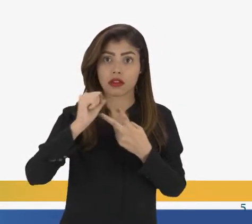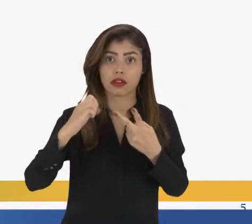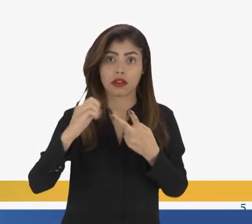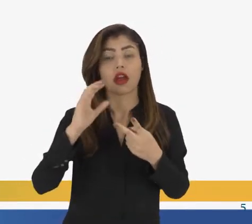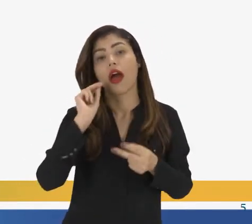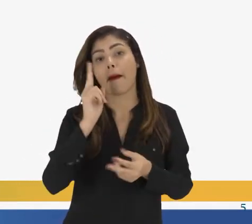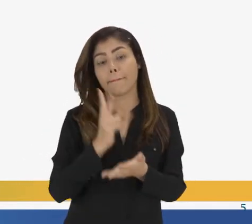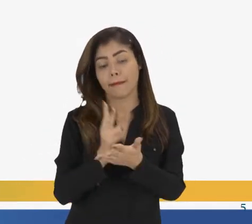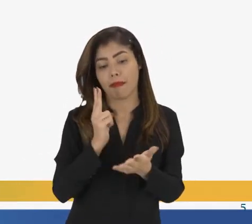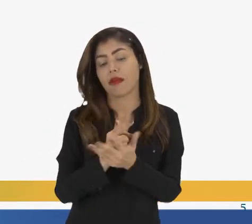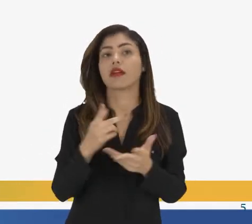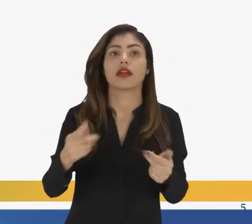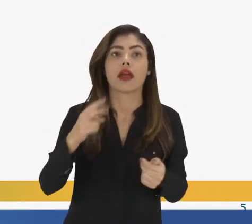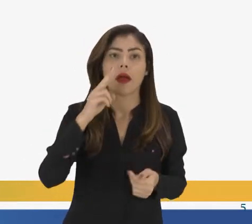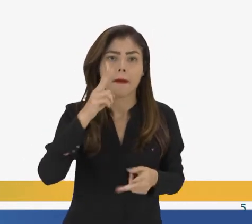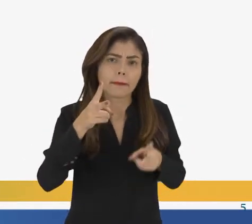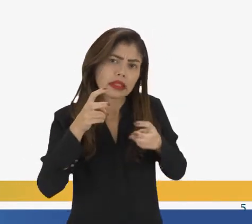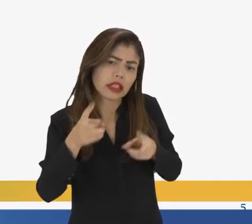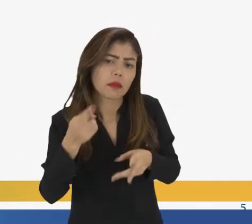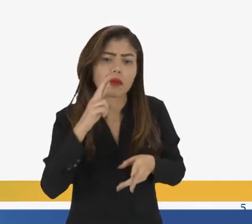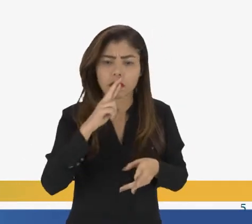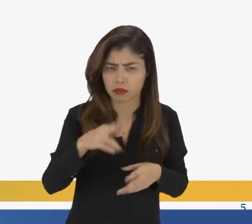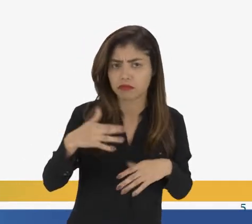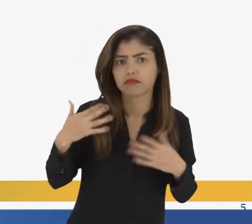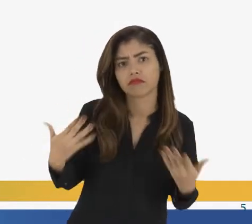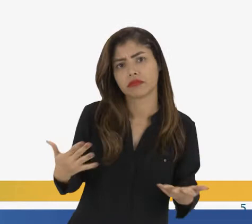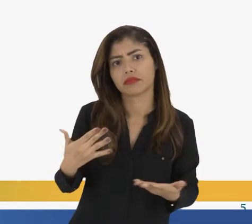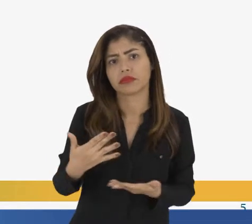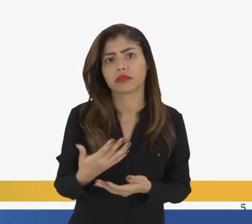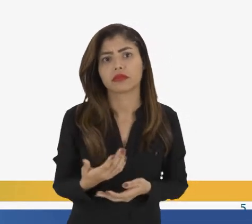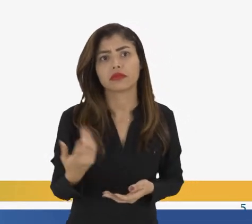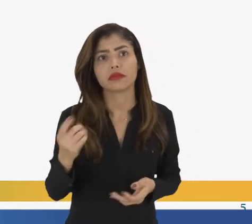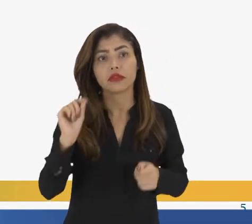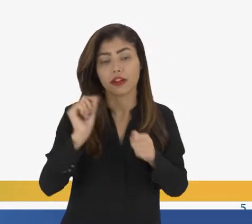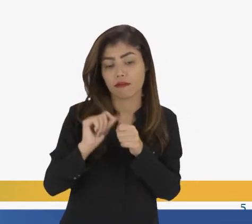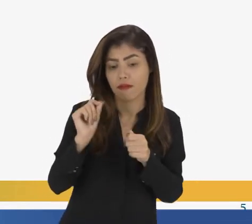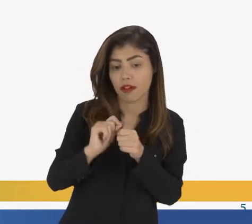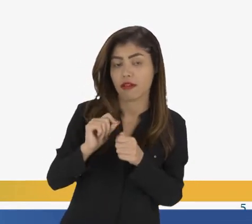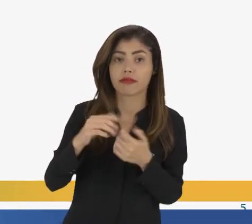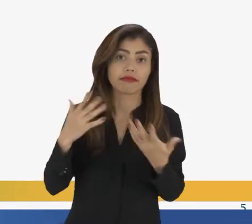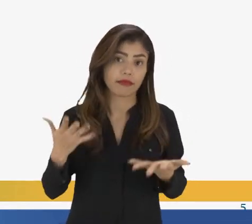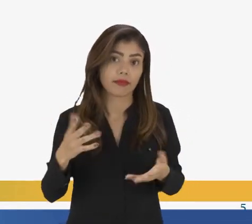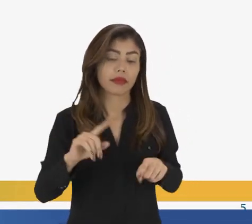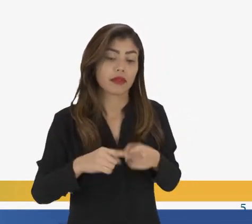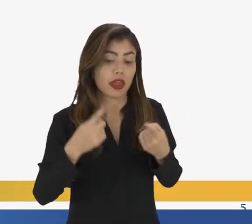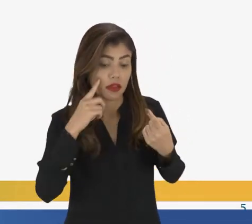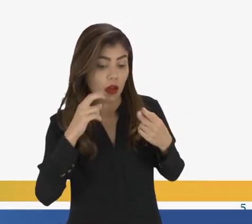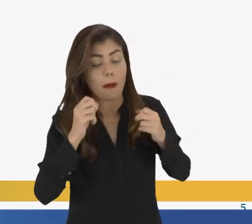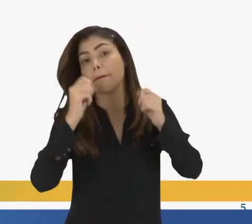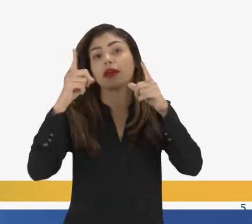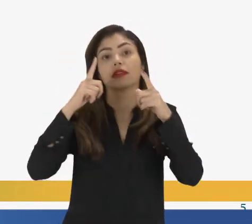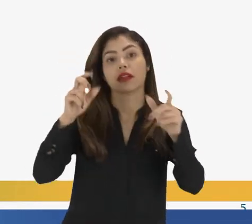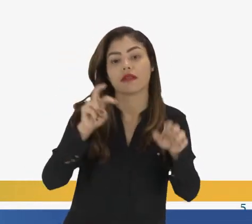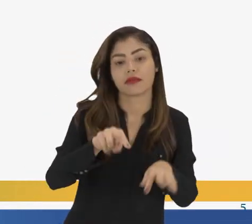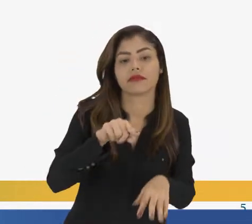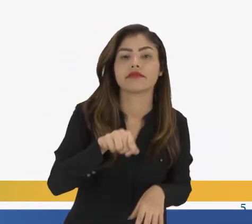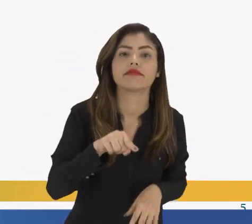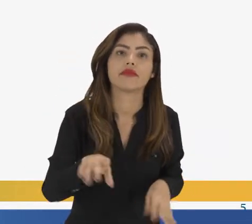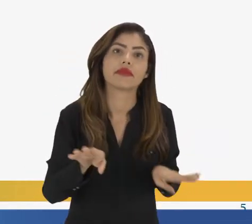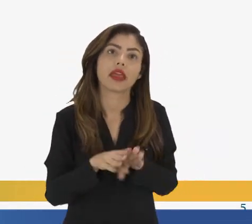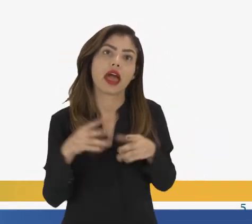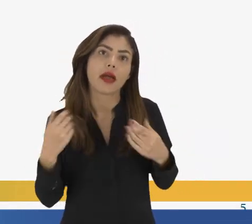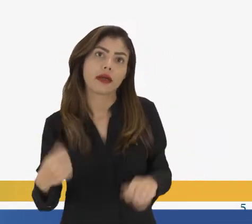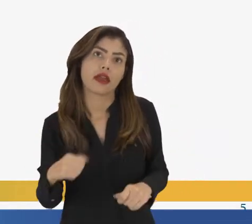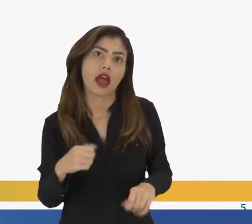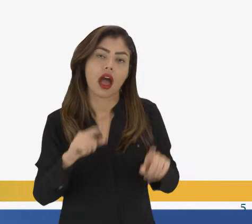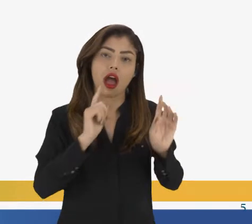que de maneira intuitiva a gente pode responder essa pergunta. Não é necessário nem recorrer ao cálculo. Por quê? Se o cubo A